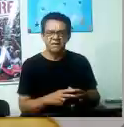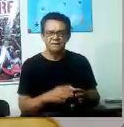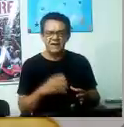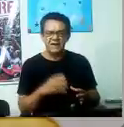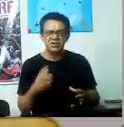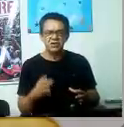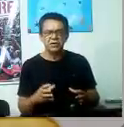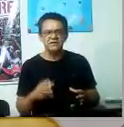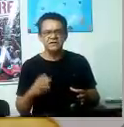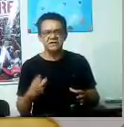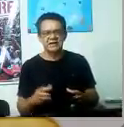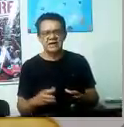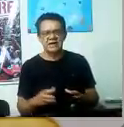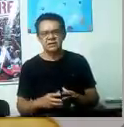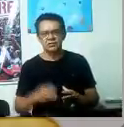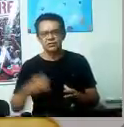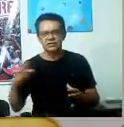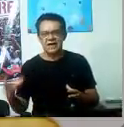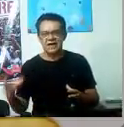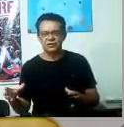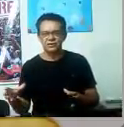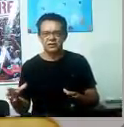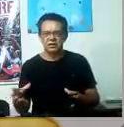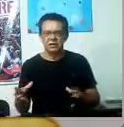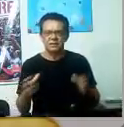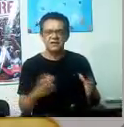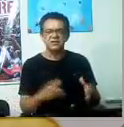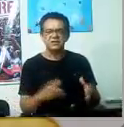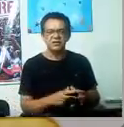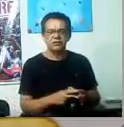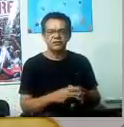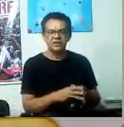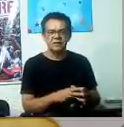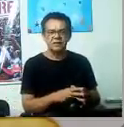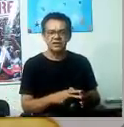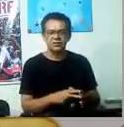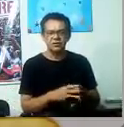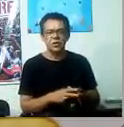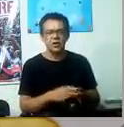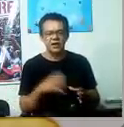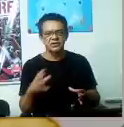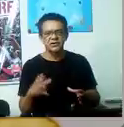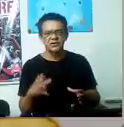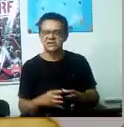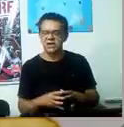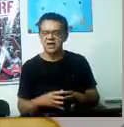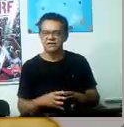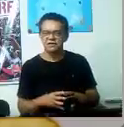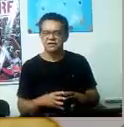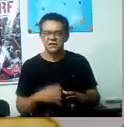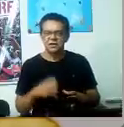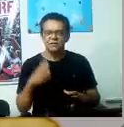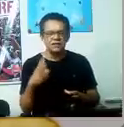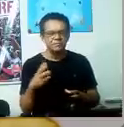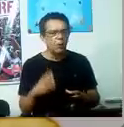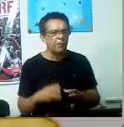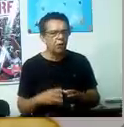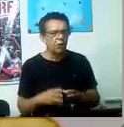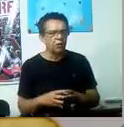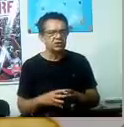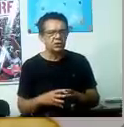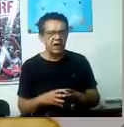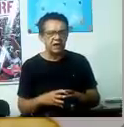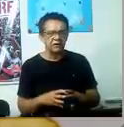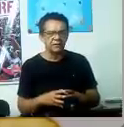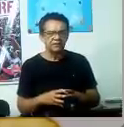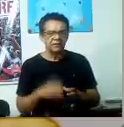atos Que pediu o fechamento do STF e do Congresso Mas poupou o Bolsonaro Principalmente da